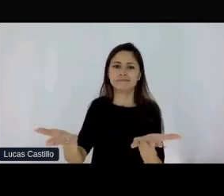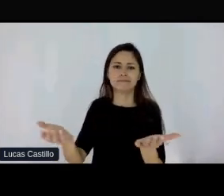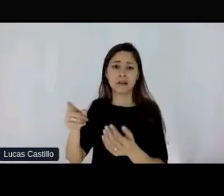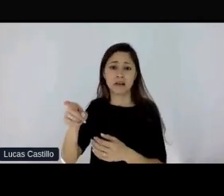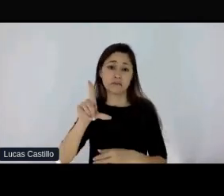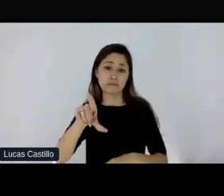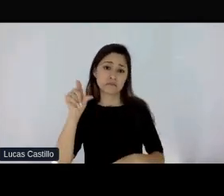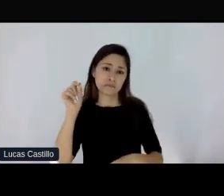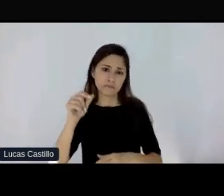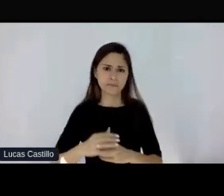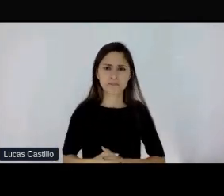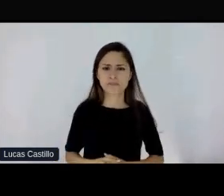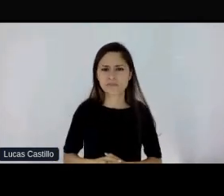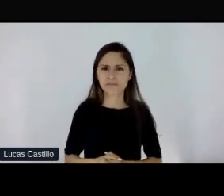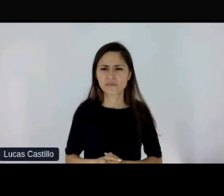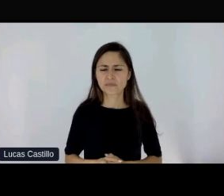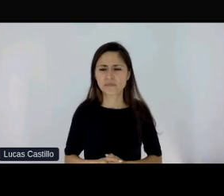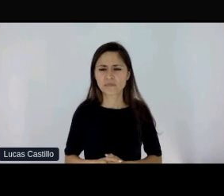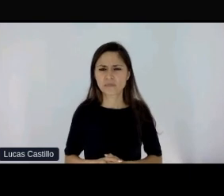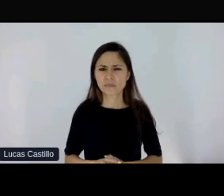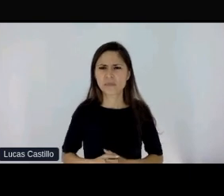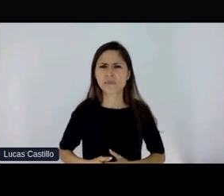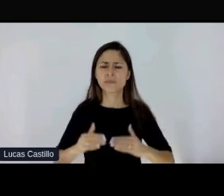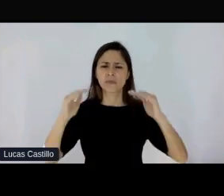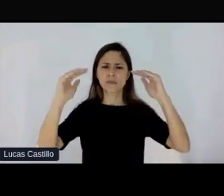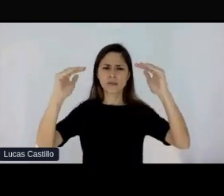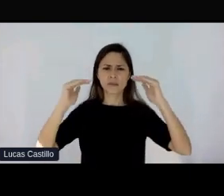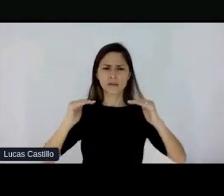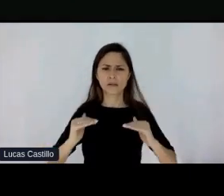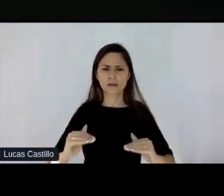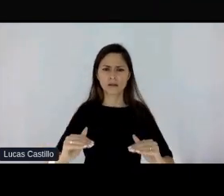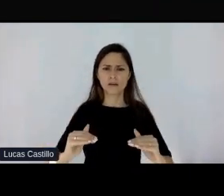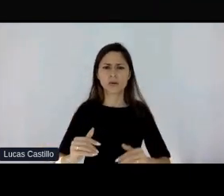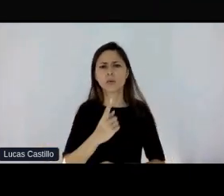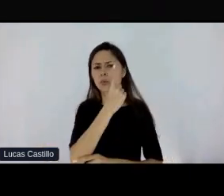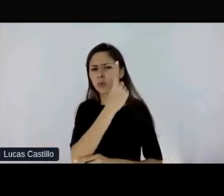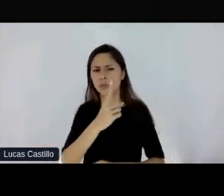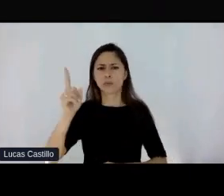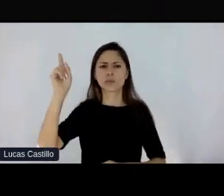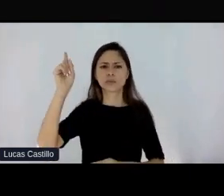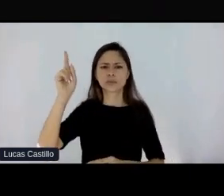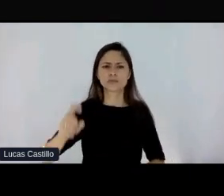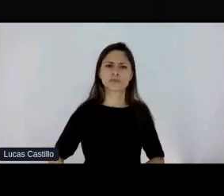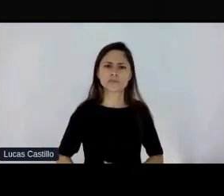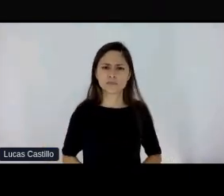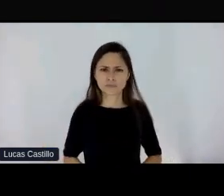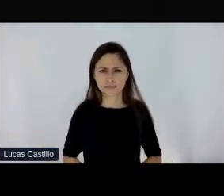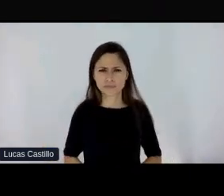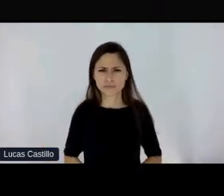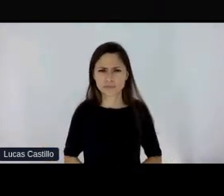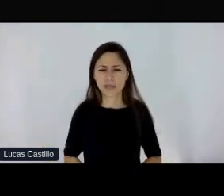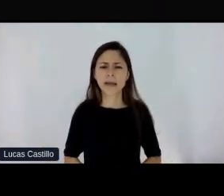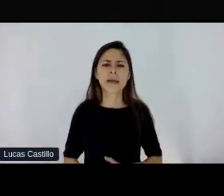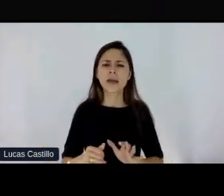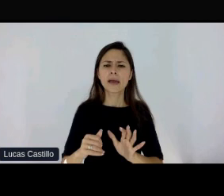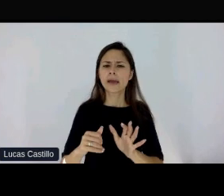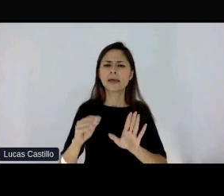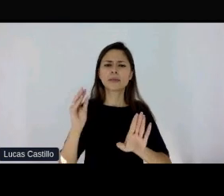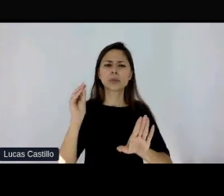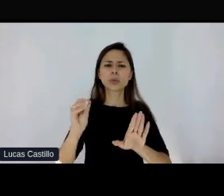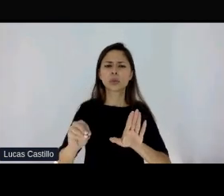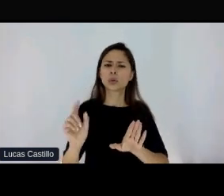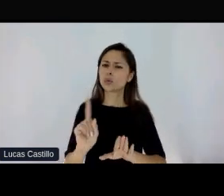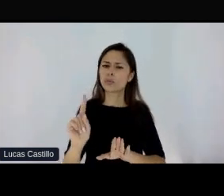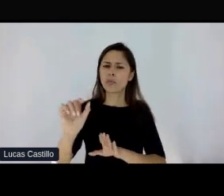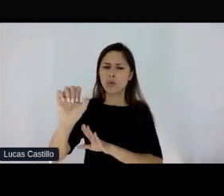E a última opção que eu trago aqui para gente é utilizar gênero ao invés de sexo. Então,